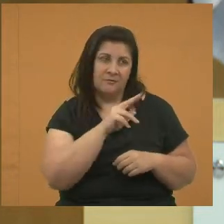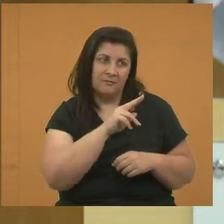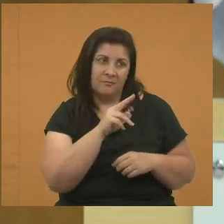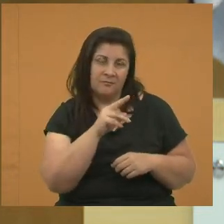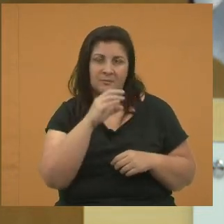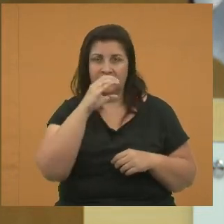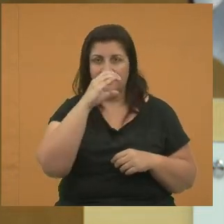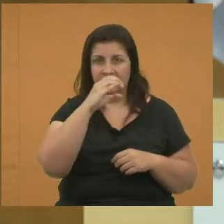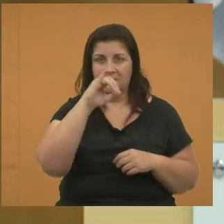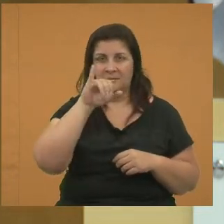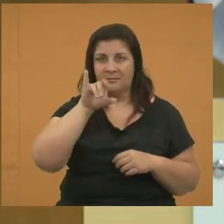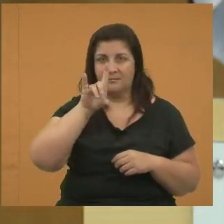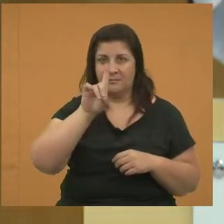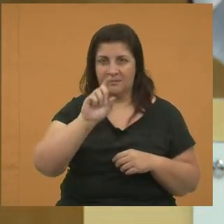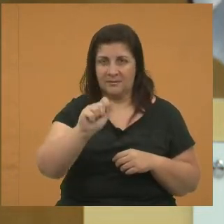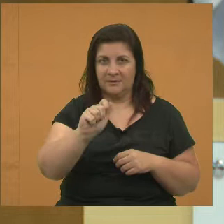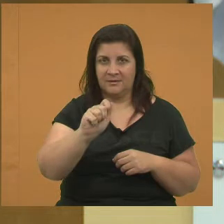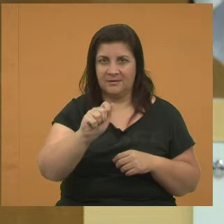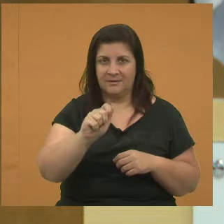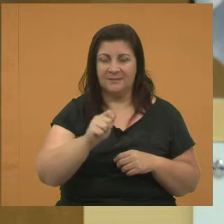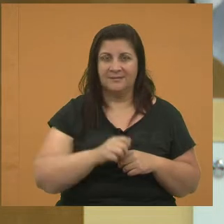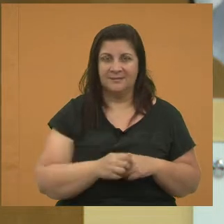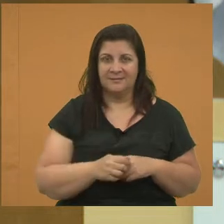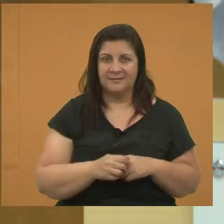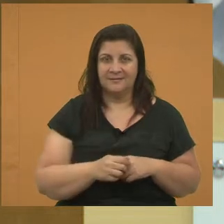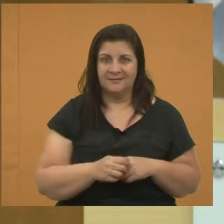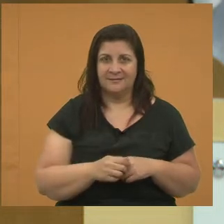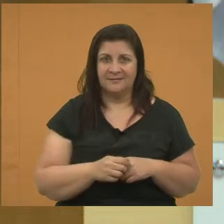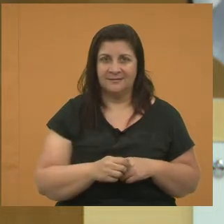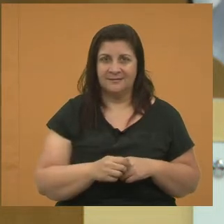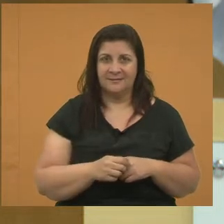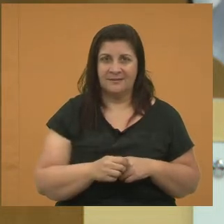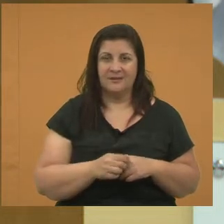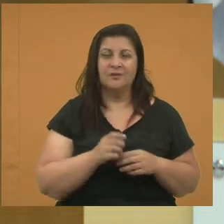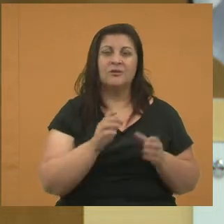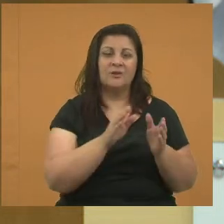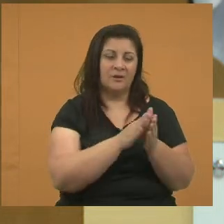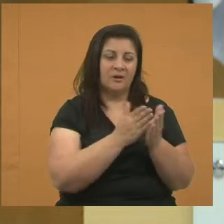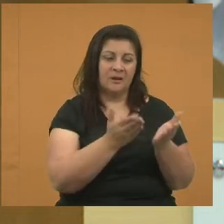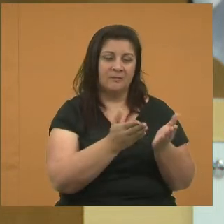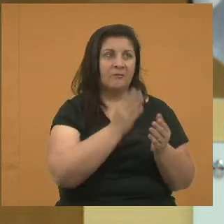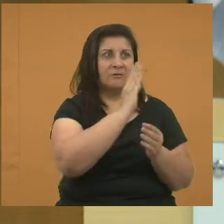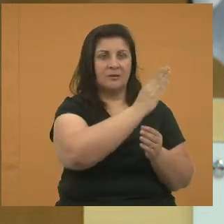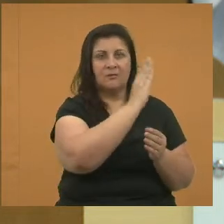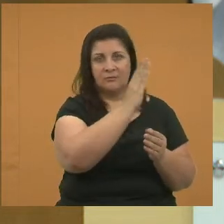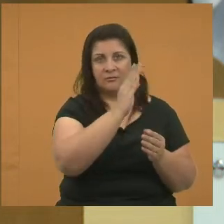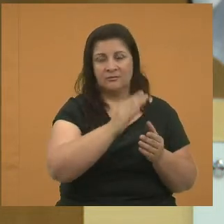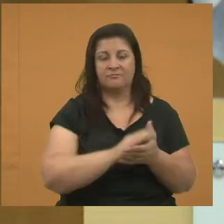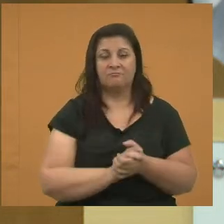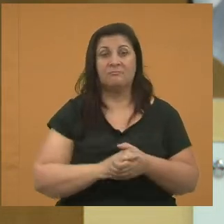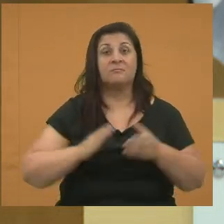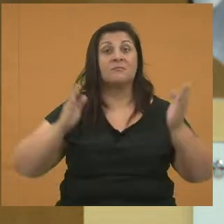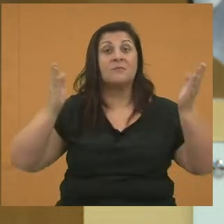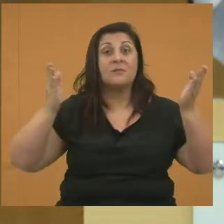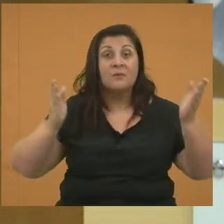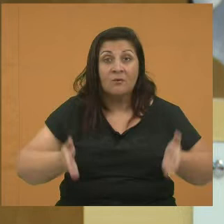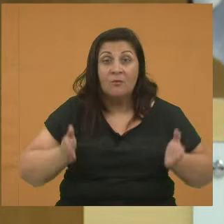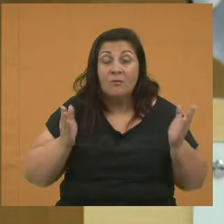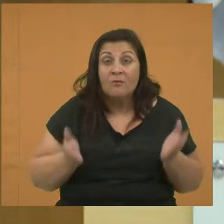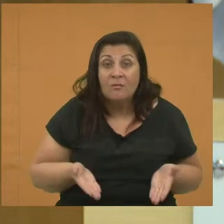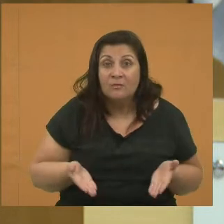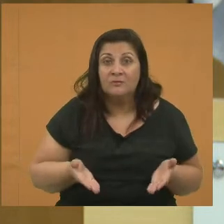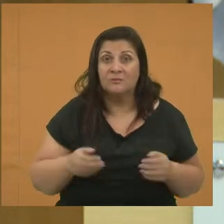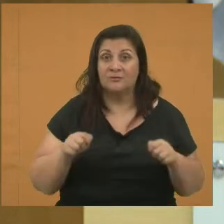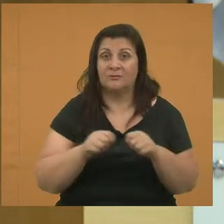como Cida, né? Da Rosa de Saron, tá? Ela, hoje, nessa data, ela está